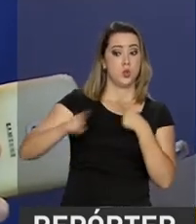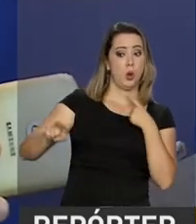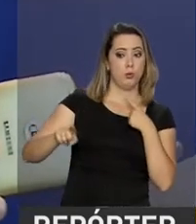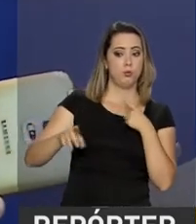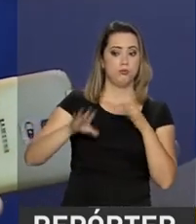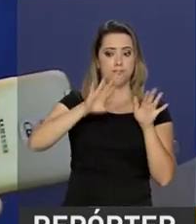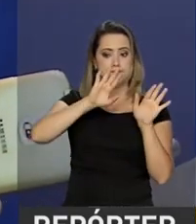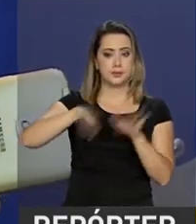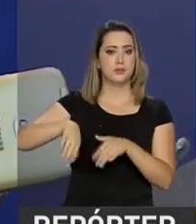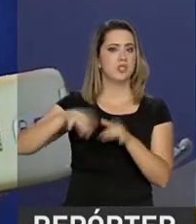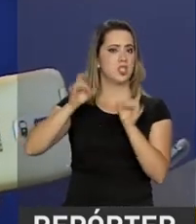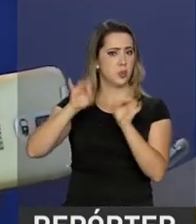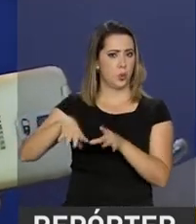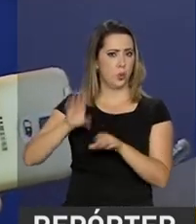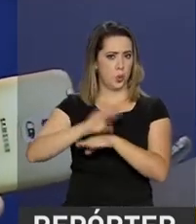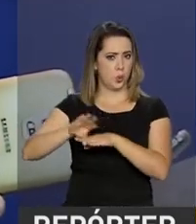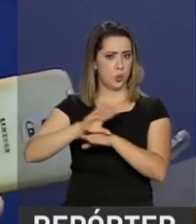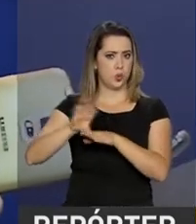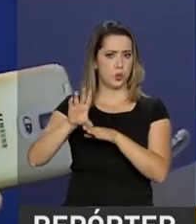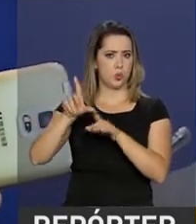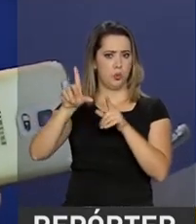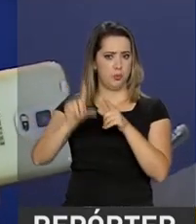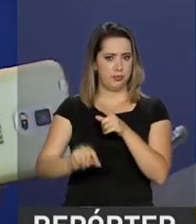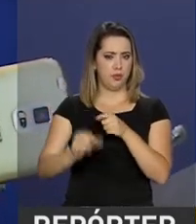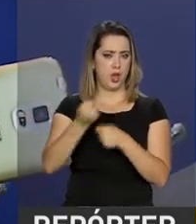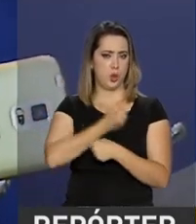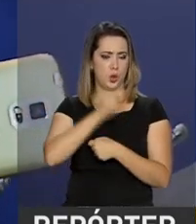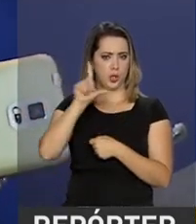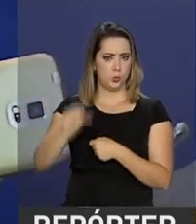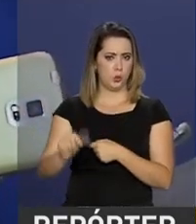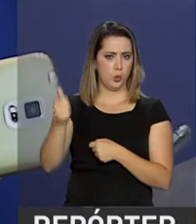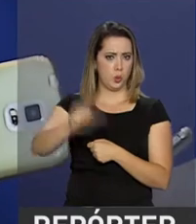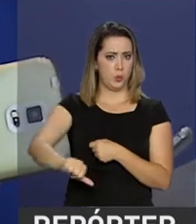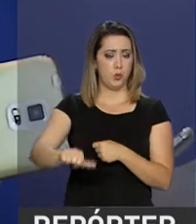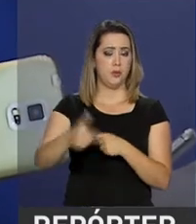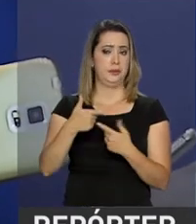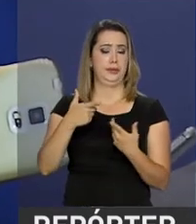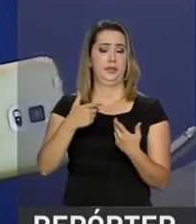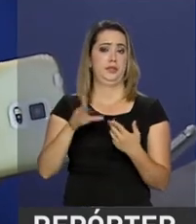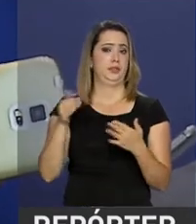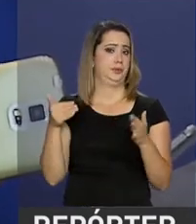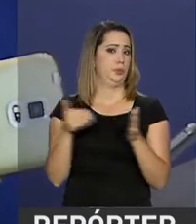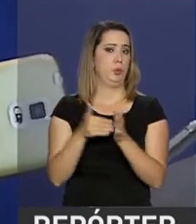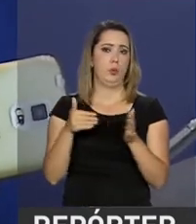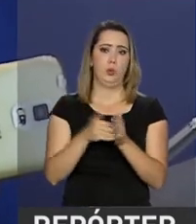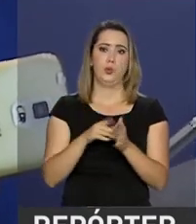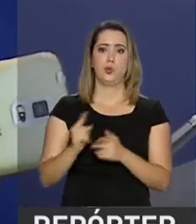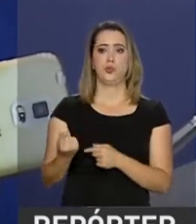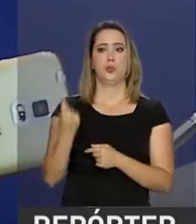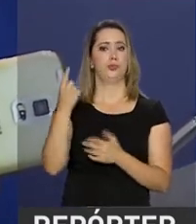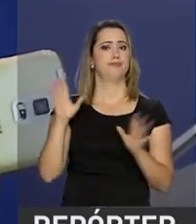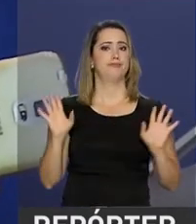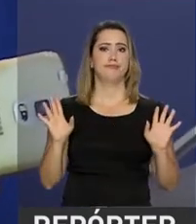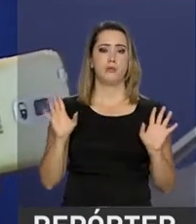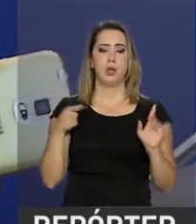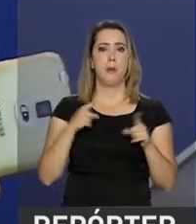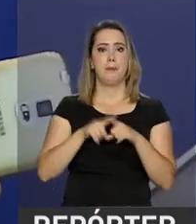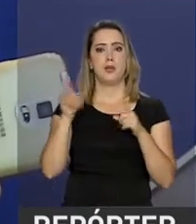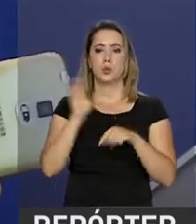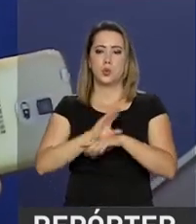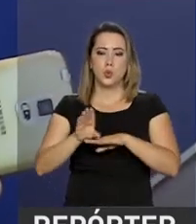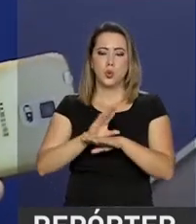mais dura que existe em relação aos atos regulatórios né aí aos efeitos regulatórios mas o curso deixa de ser